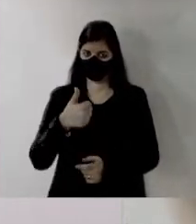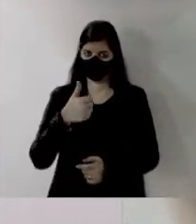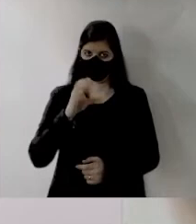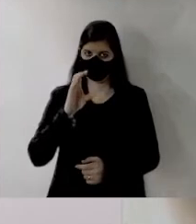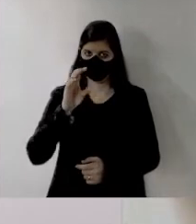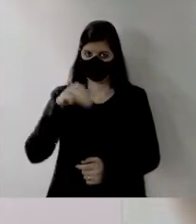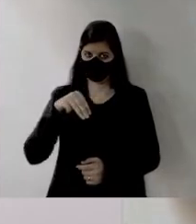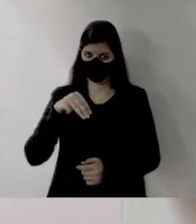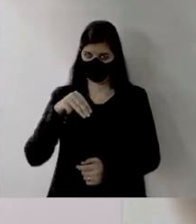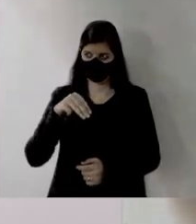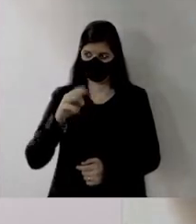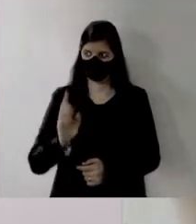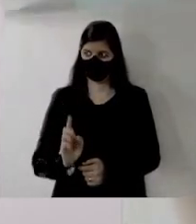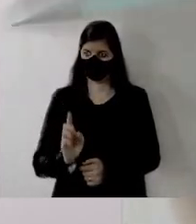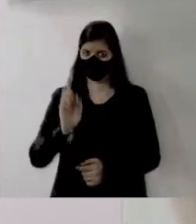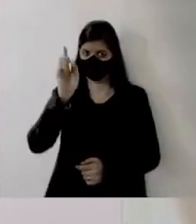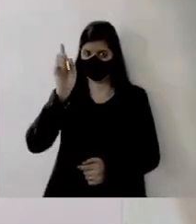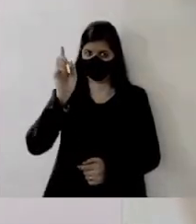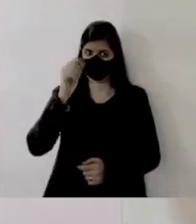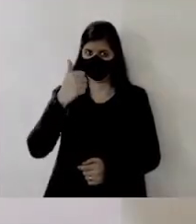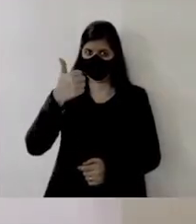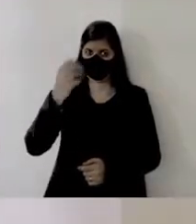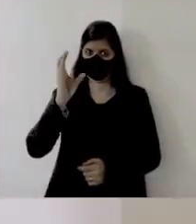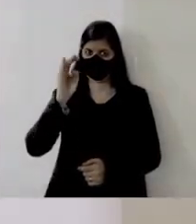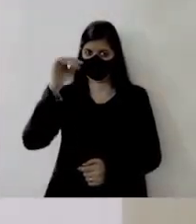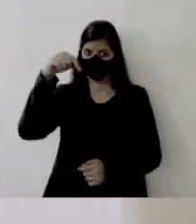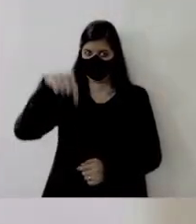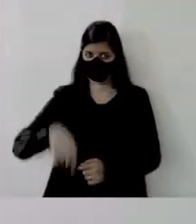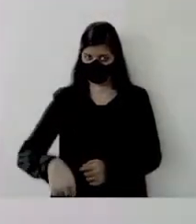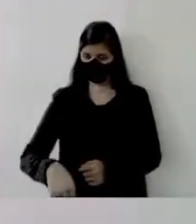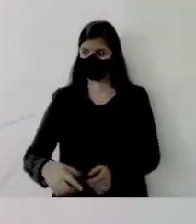um lado e 1 centímetro para o outro.